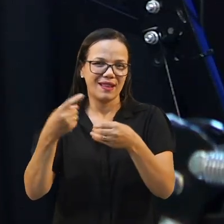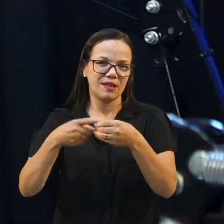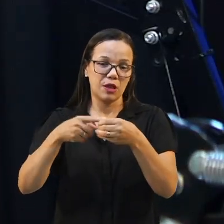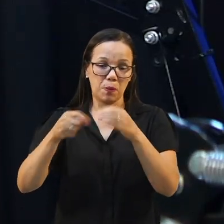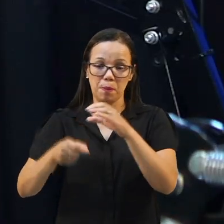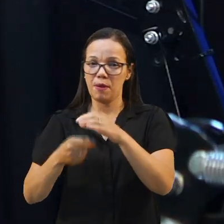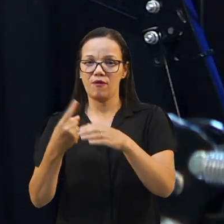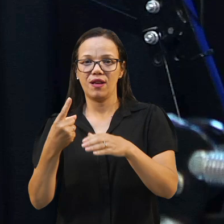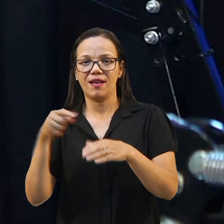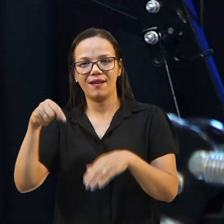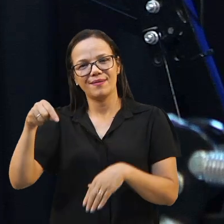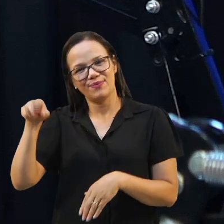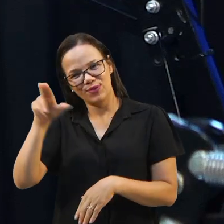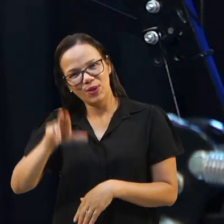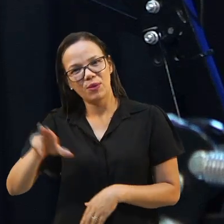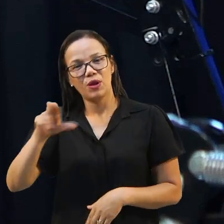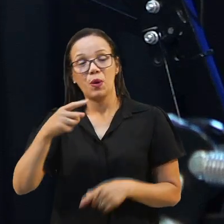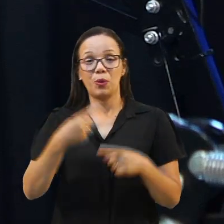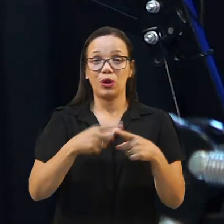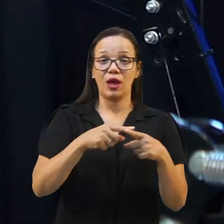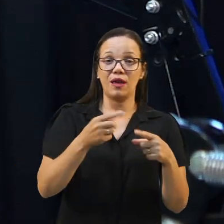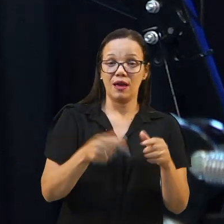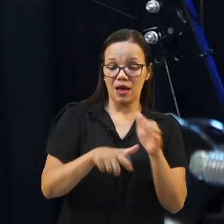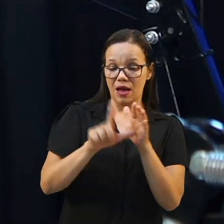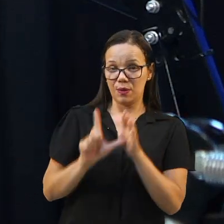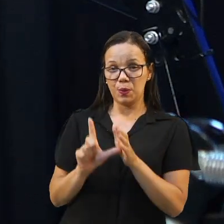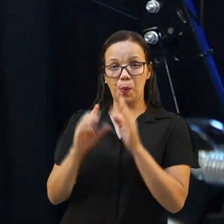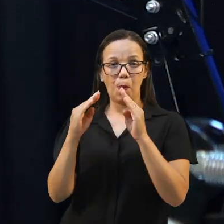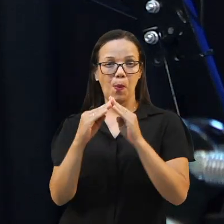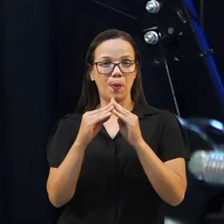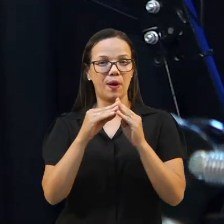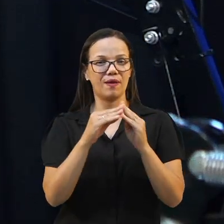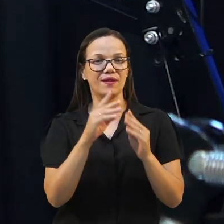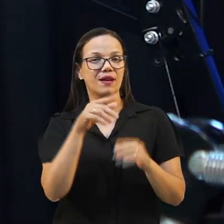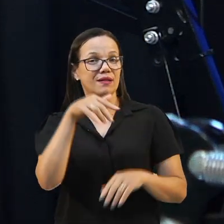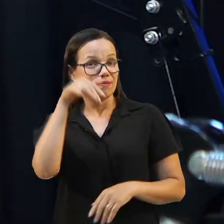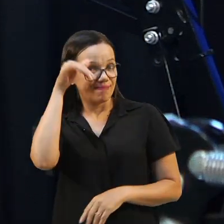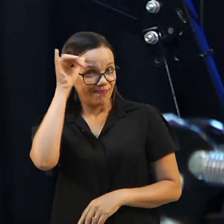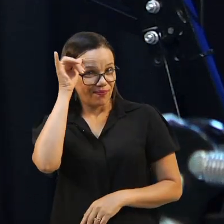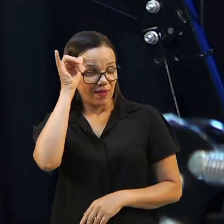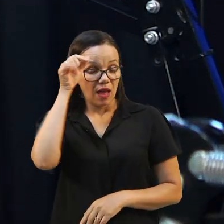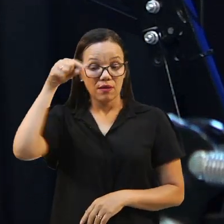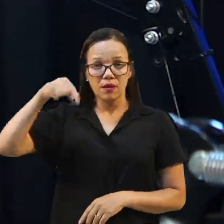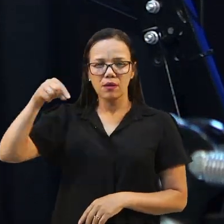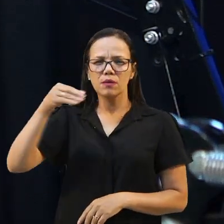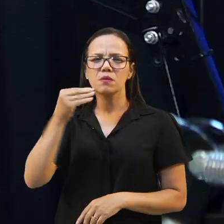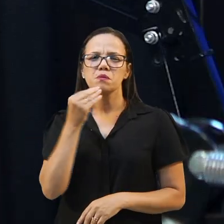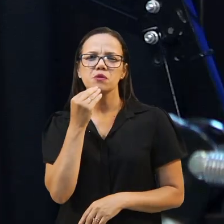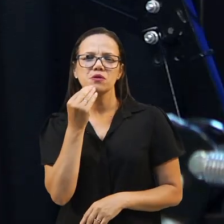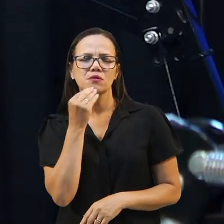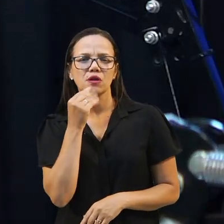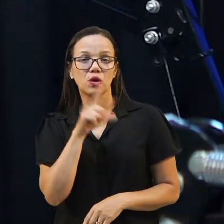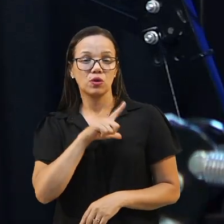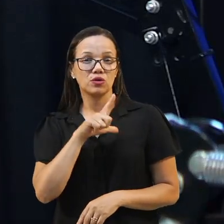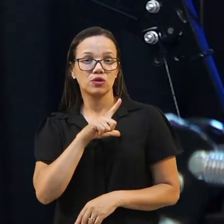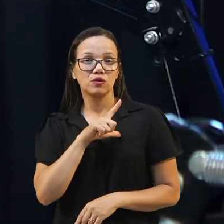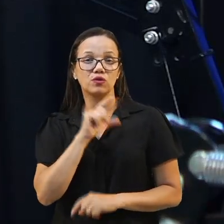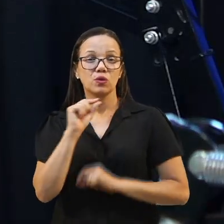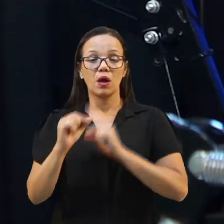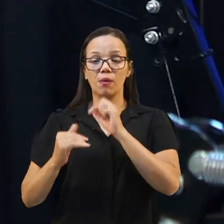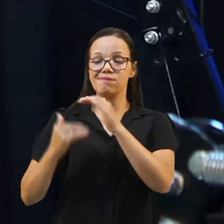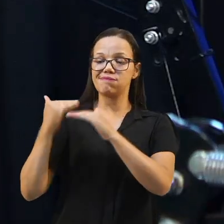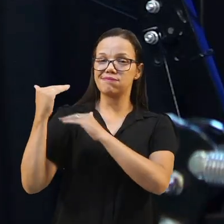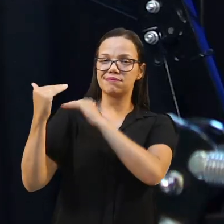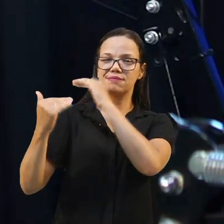né? E na cidade de Uberlândia, eu tive a oportunidade de